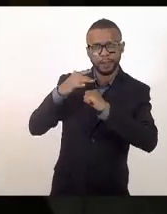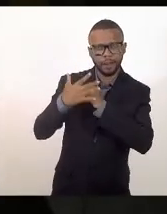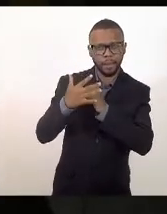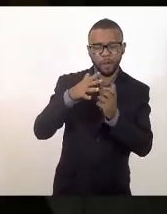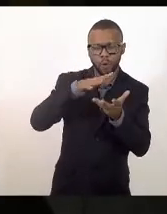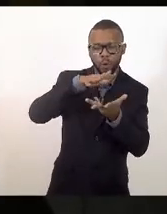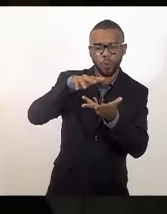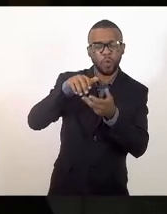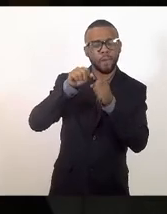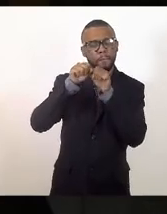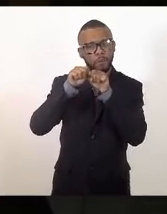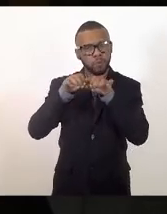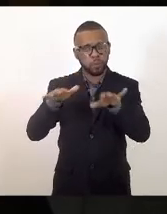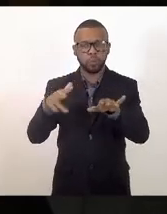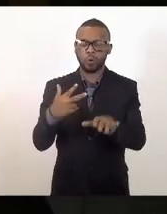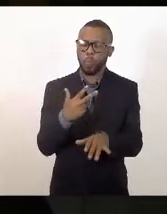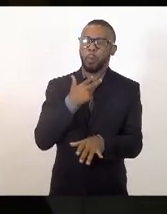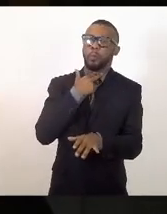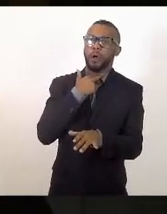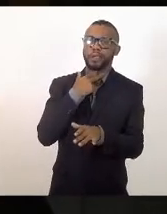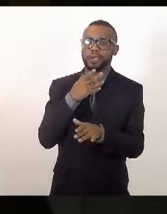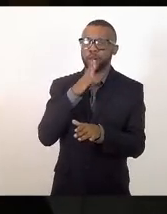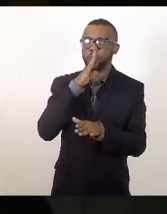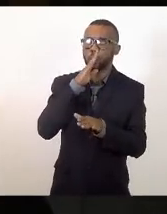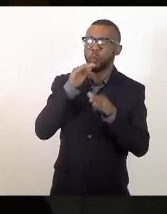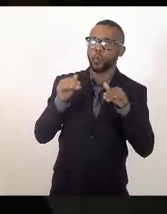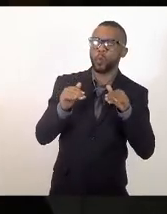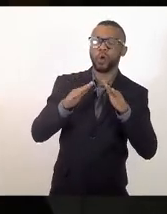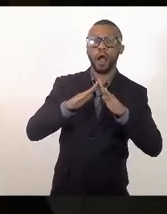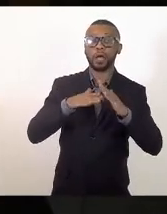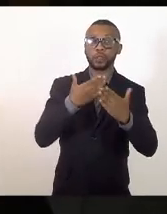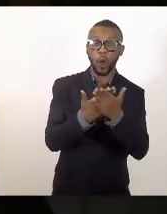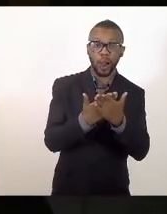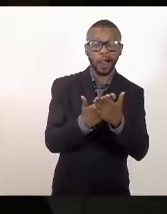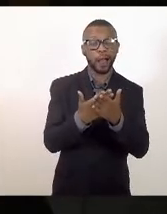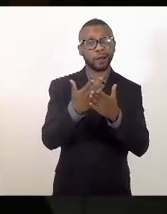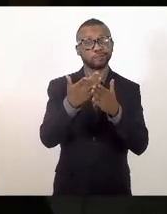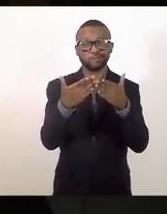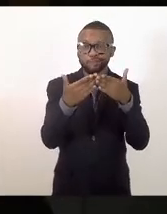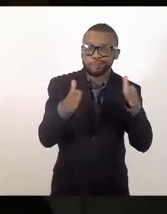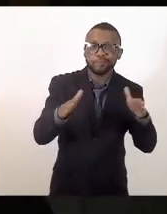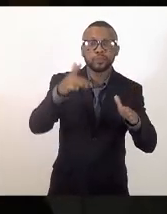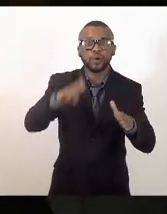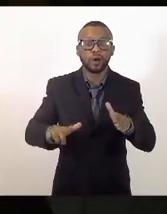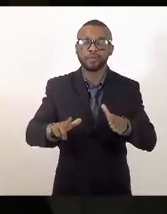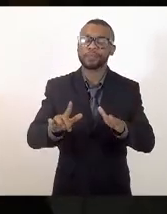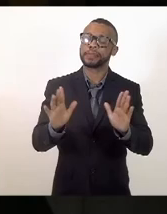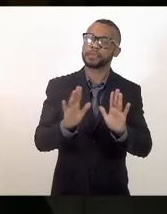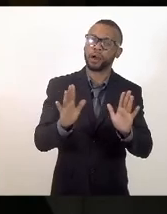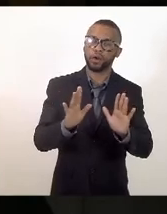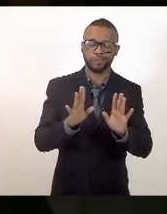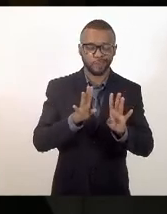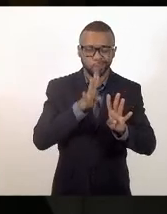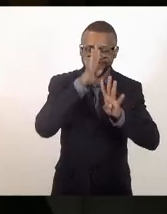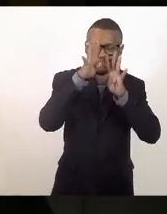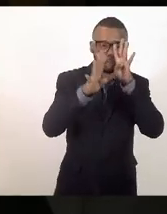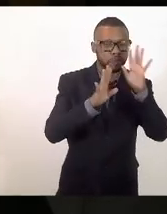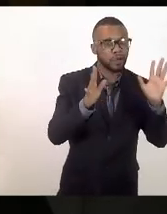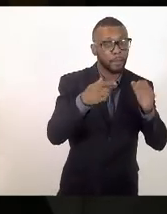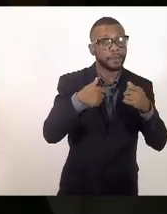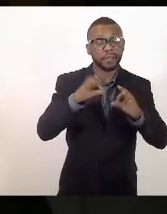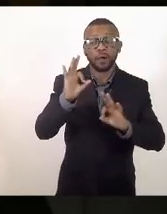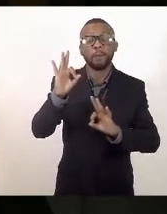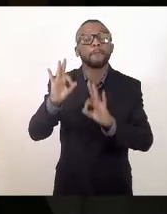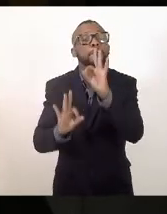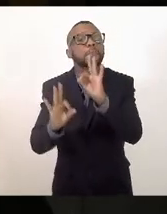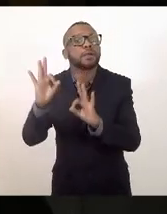limitar a dizer, então eu vou reabrir a escola. Tem que ter um plano, um projeto para